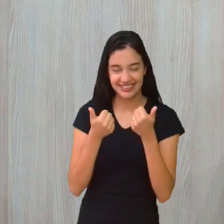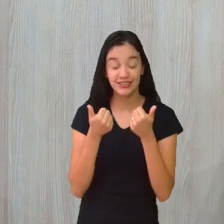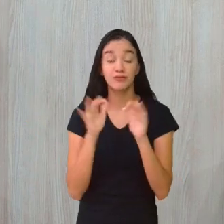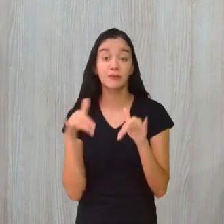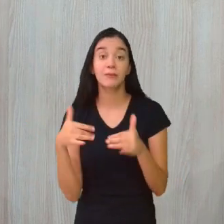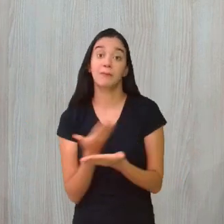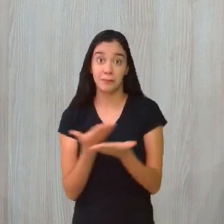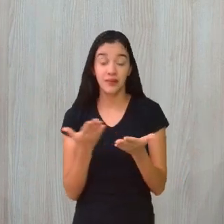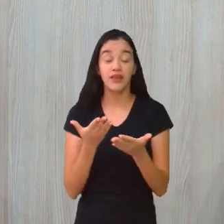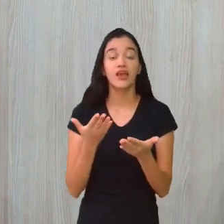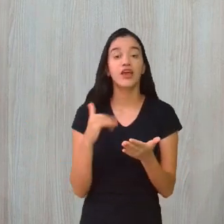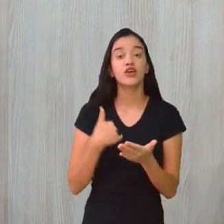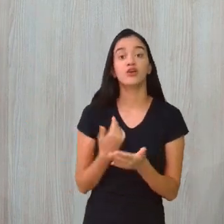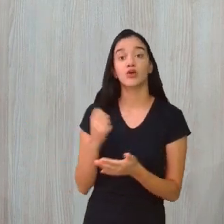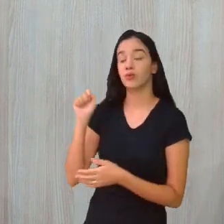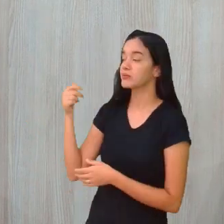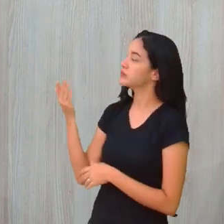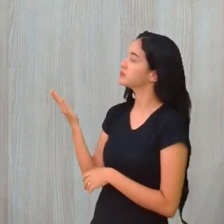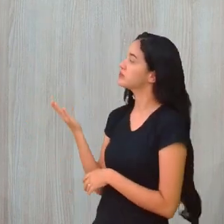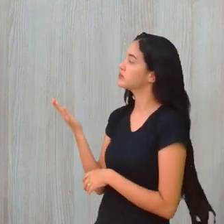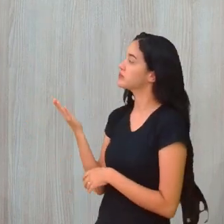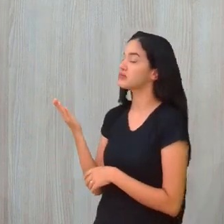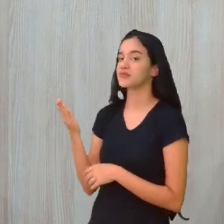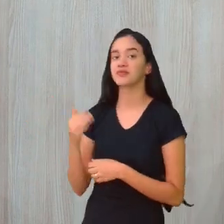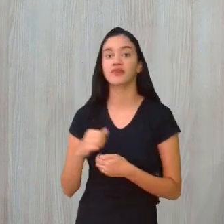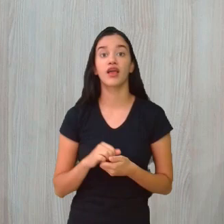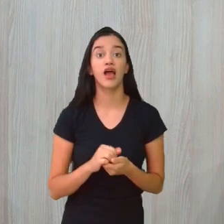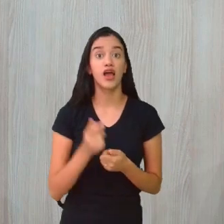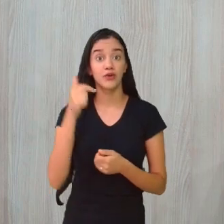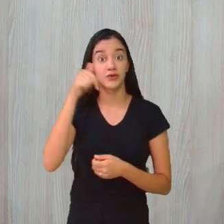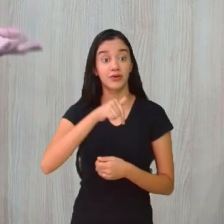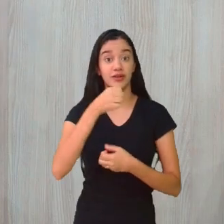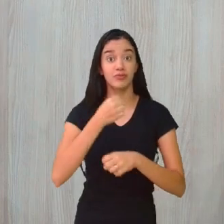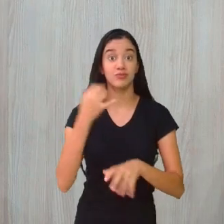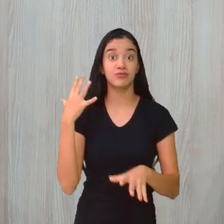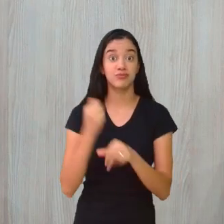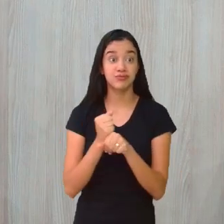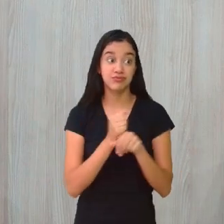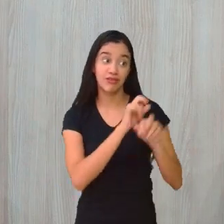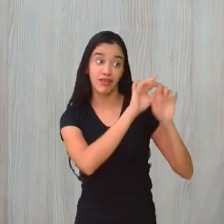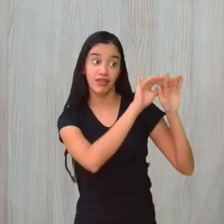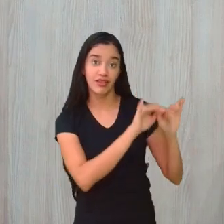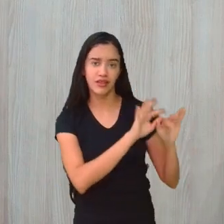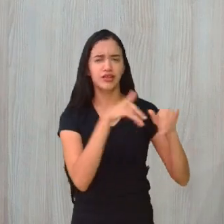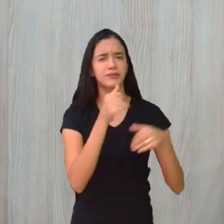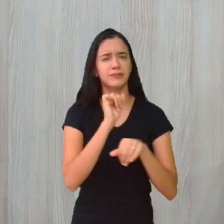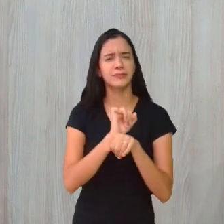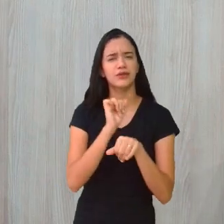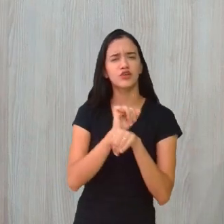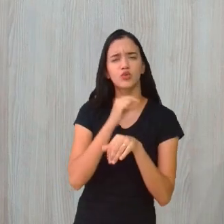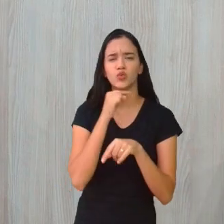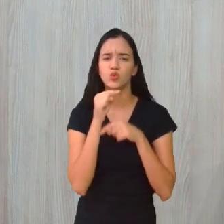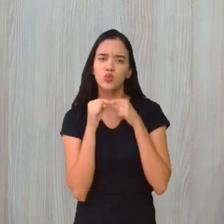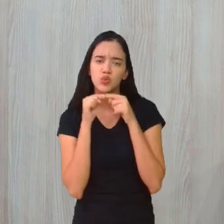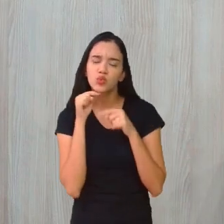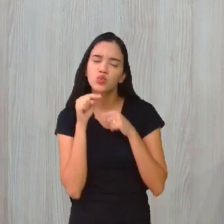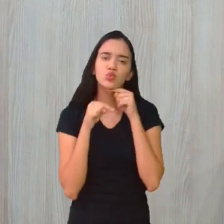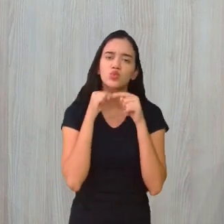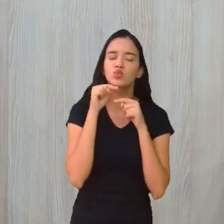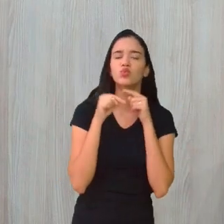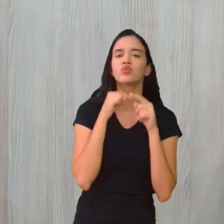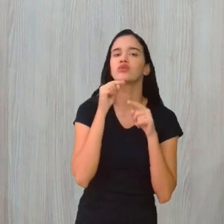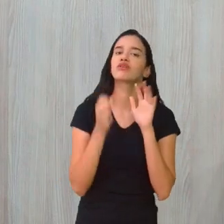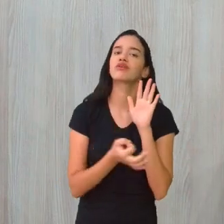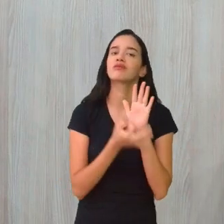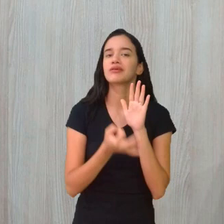Eu sou Camille Borba, este é o meu sinal e eu estou aqui no chat esperando o quê? Sua dúvida, seu comentário,